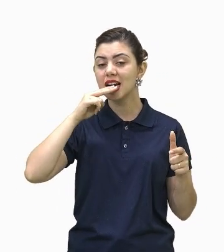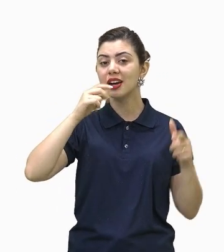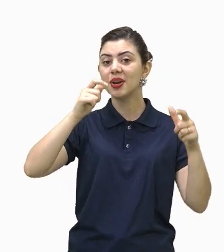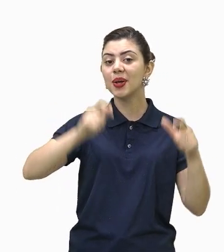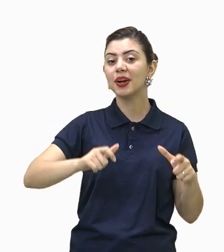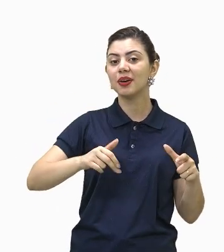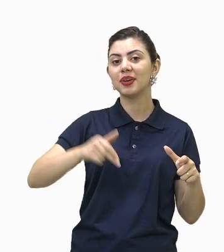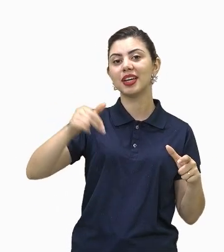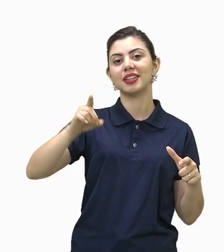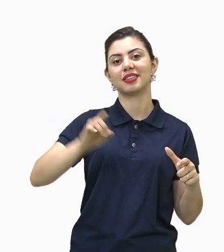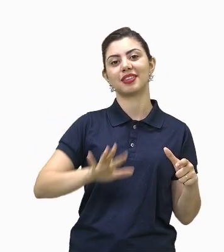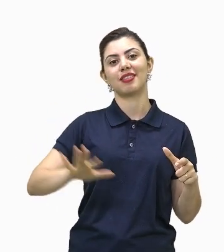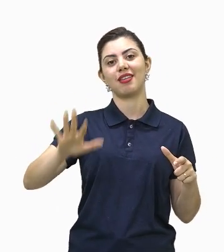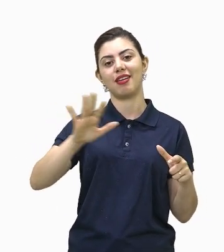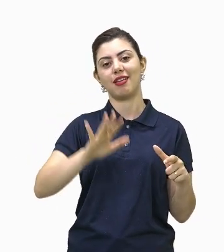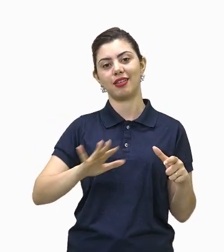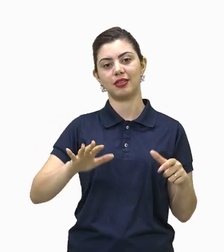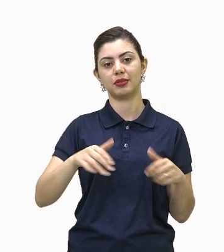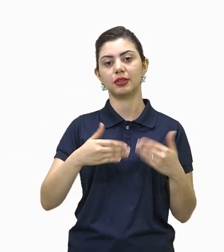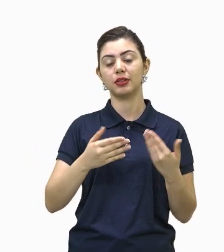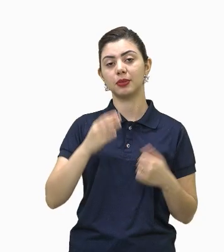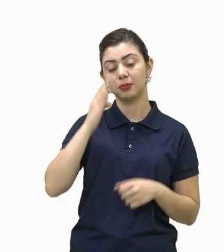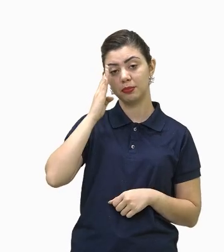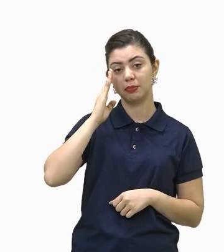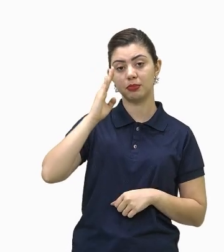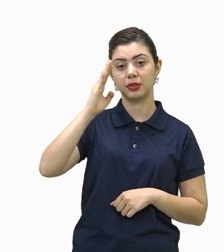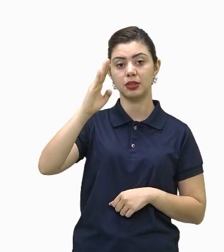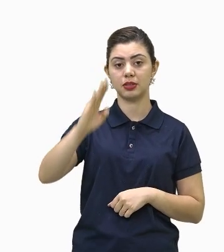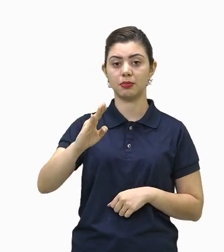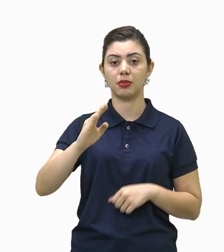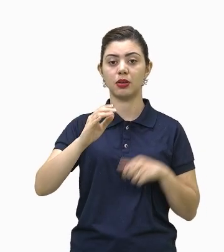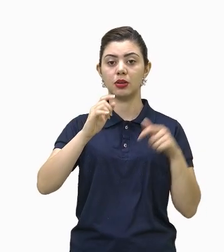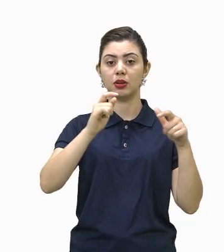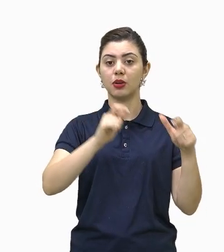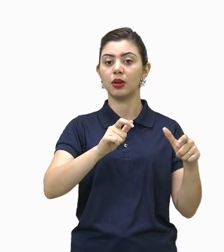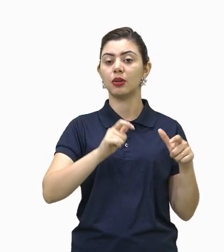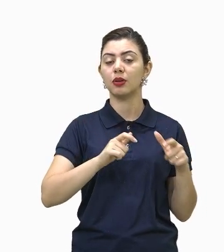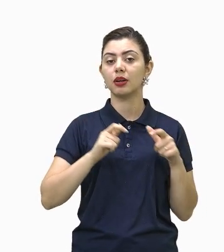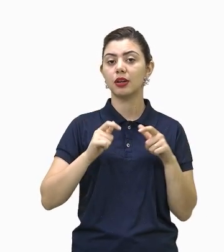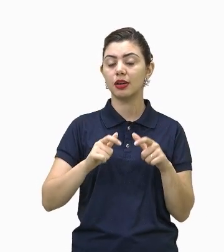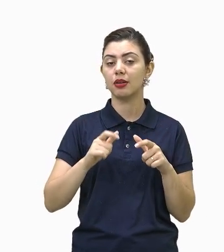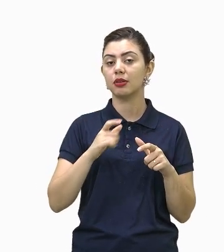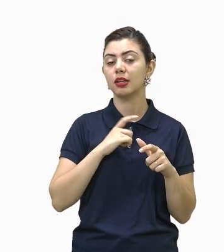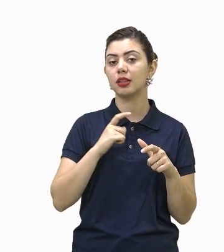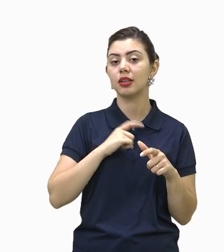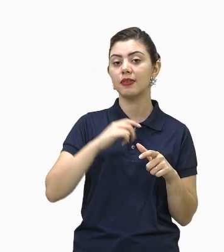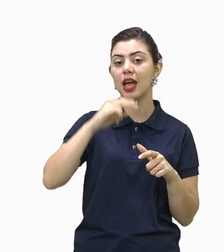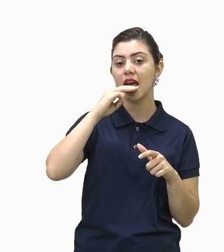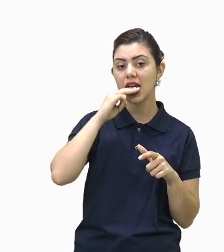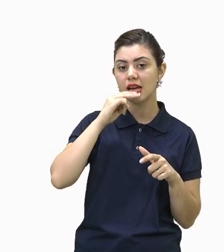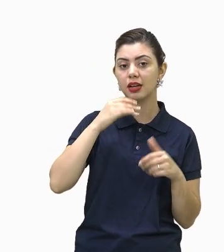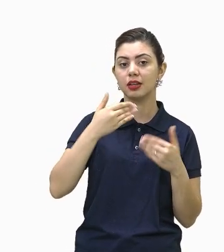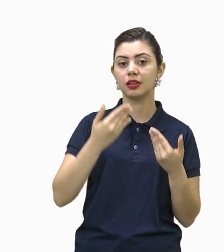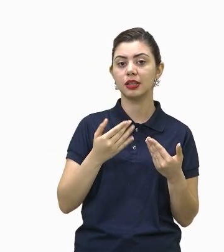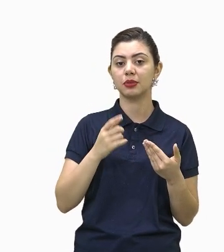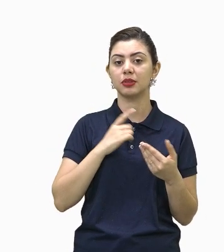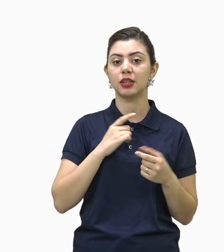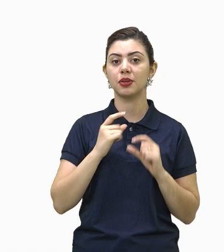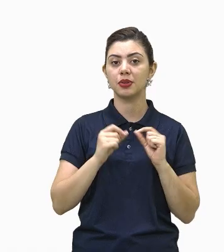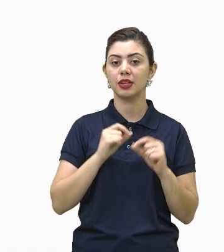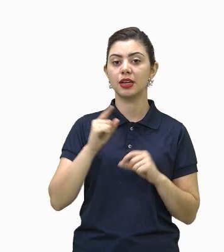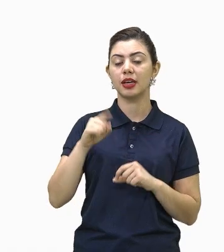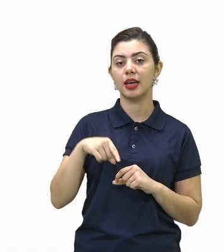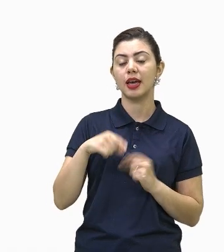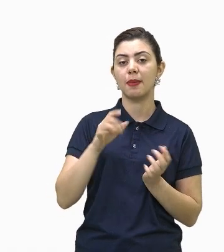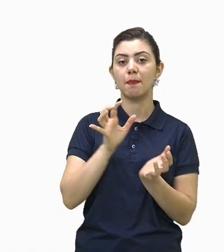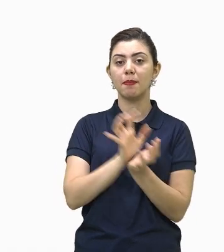Nordeste brasileiro. Principais capitanias ligadas ao açúcar. Temos, então, ali São Vicente, Pernambuco. E eu falei para vocês